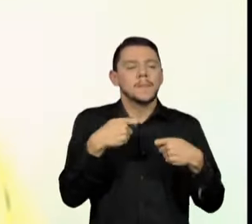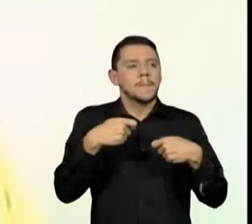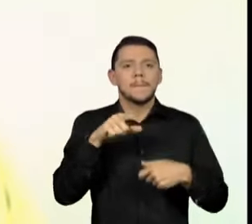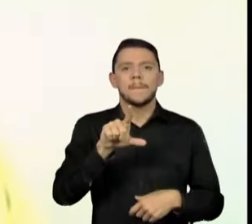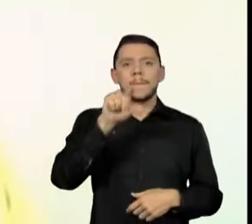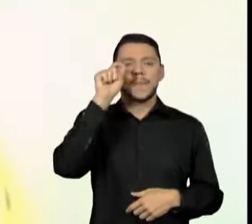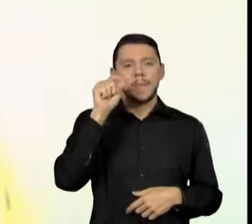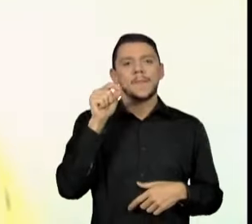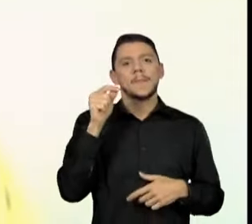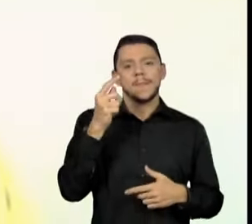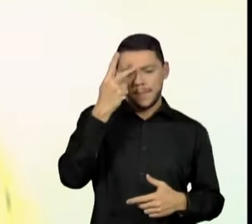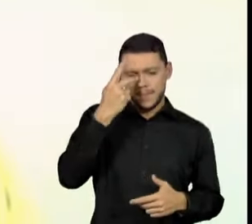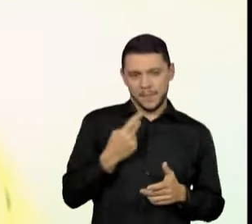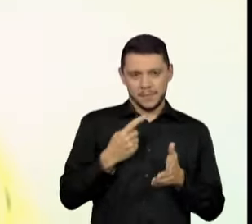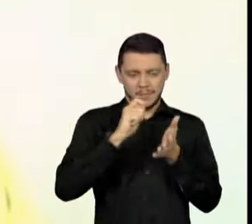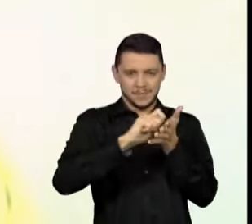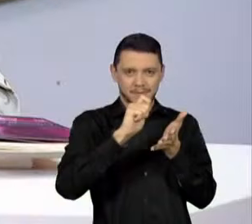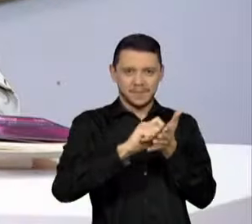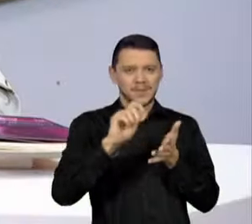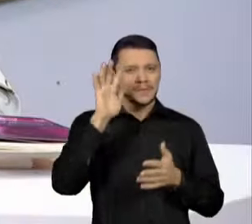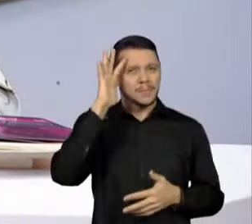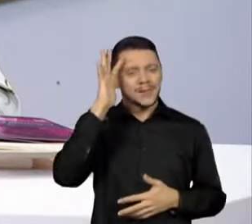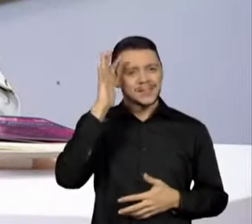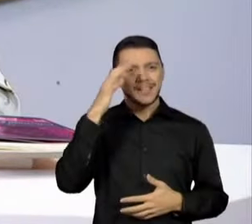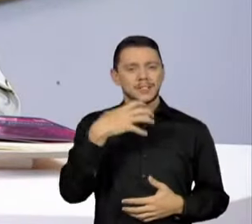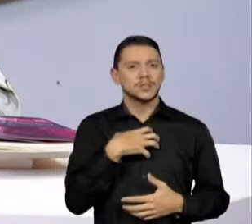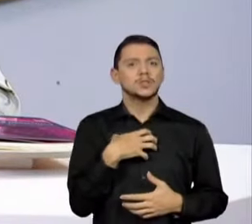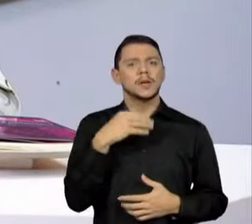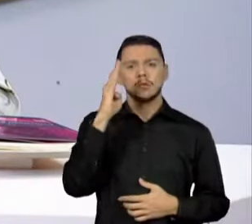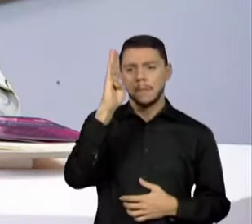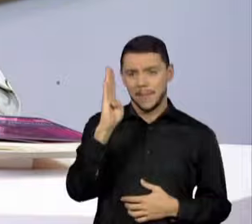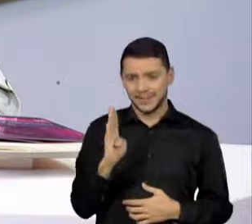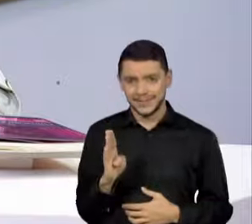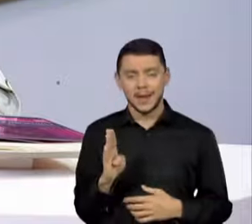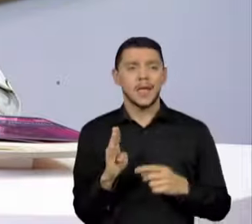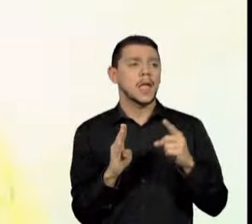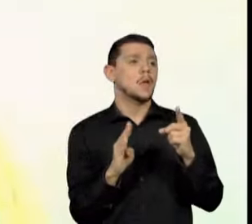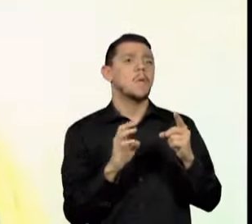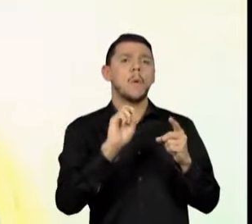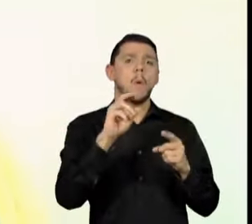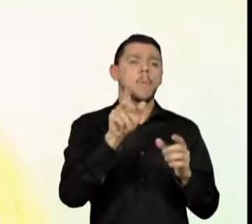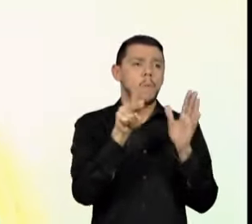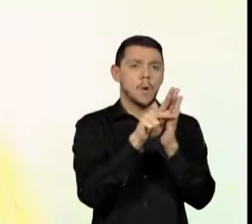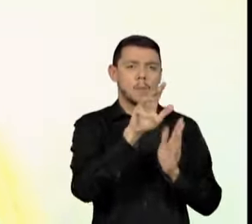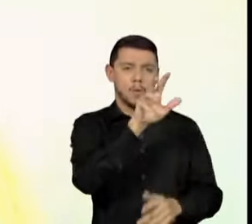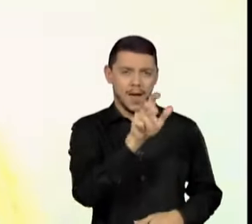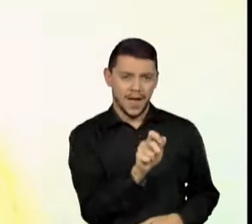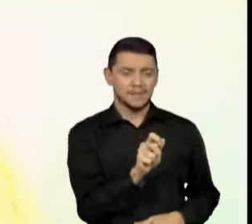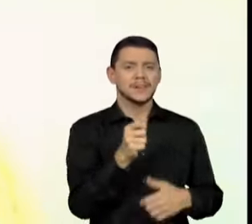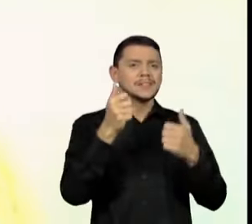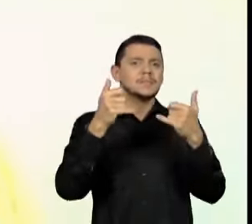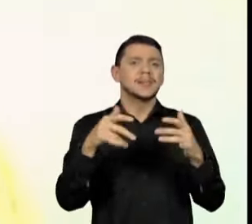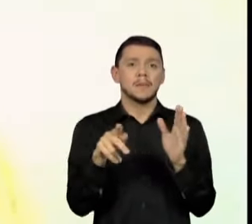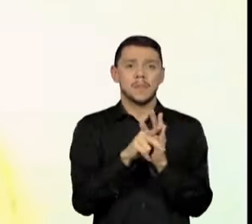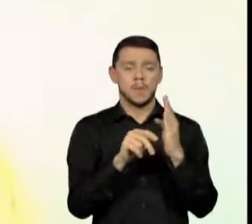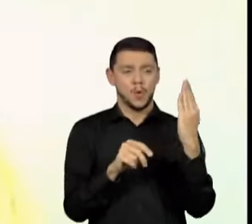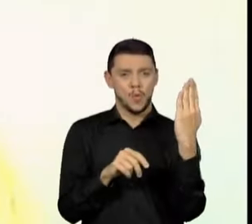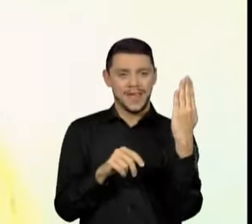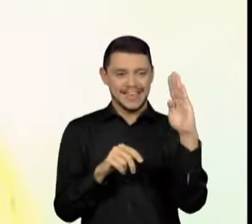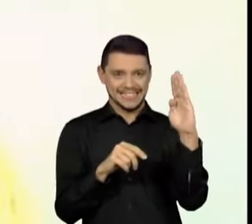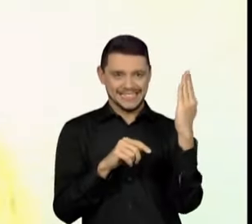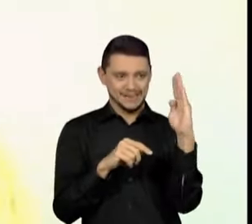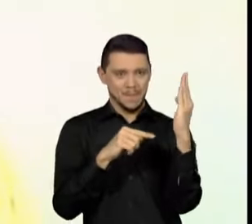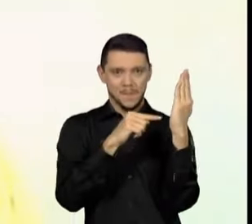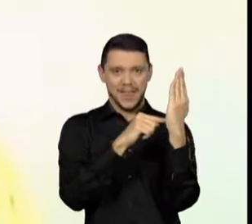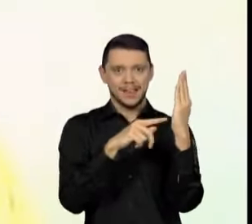partir de mitos afro-brasileiros ou africanos primeiro. O espelho de Narciso não reflete